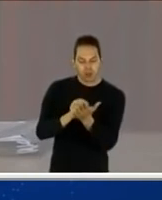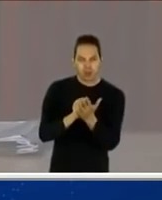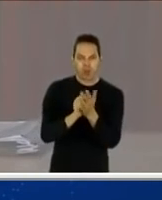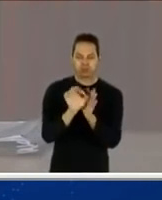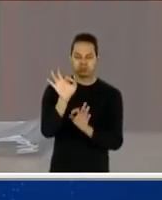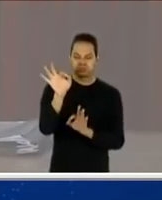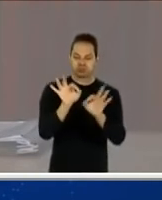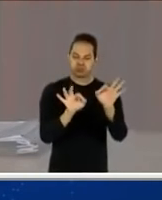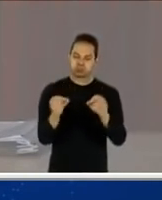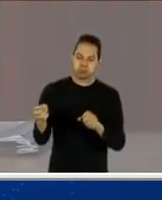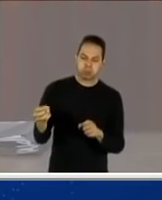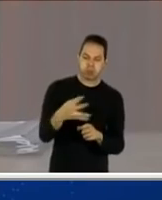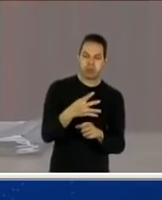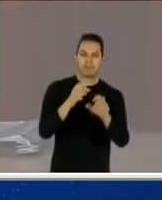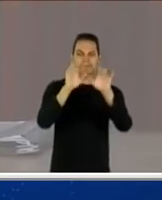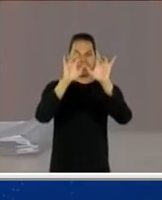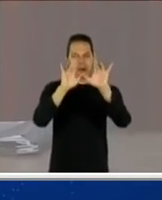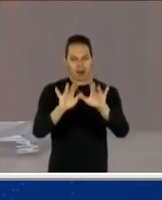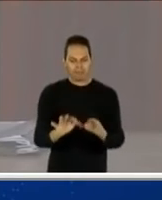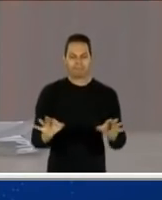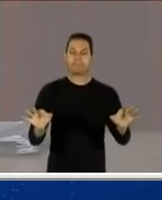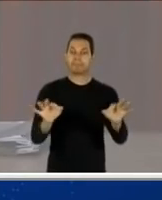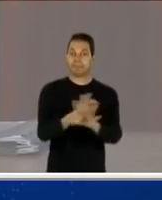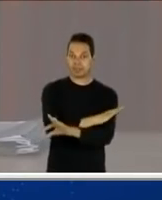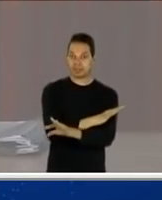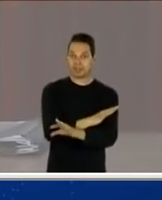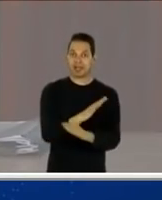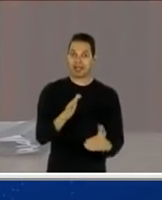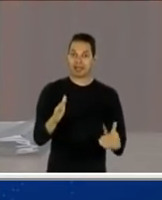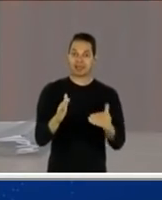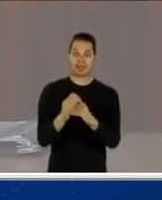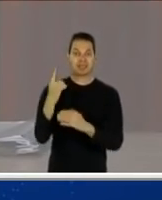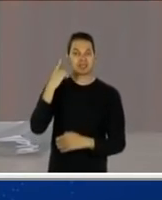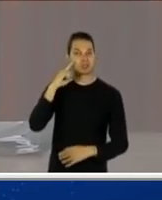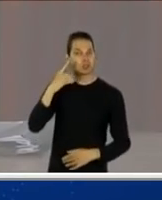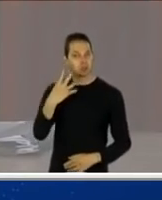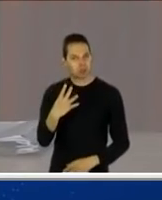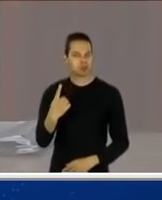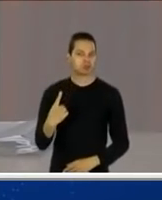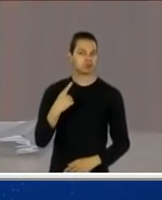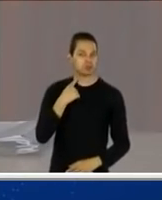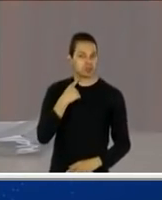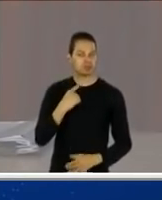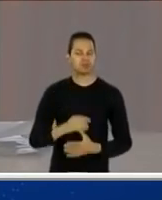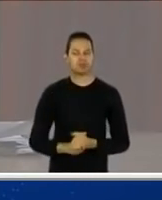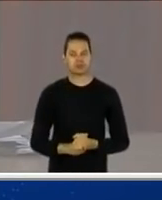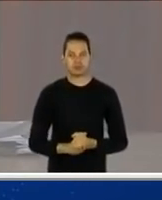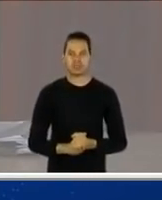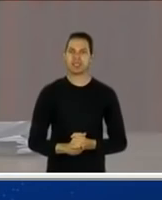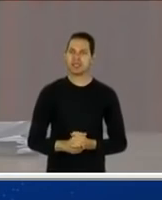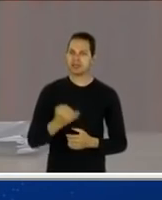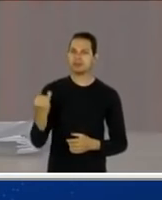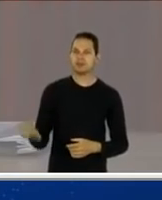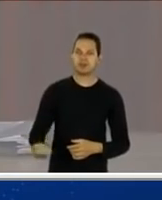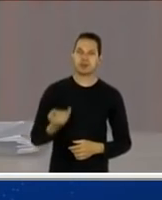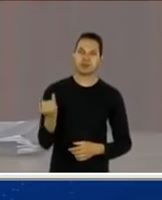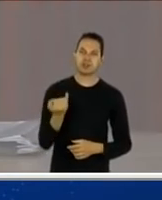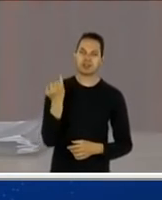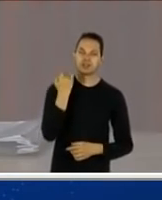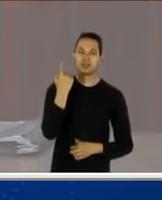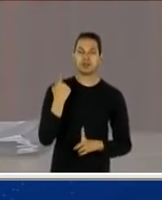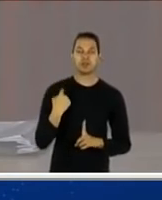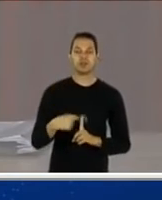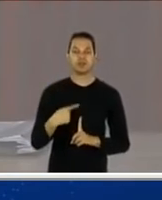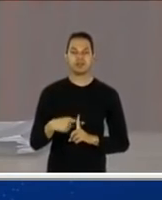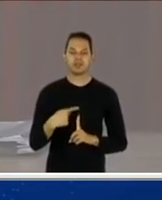temos de transferência de recurso as criptomoedas nunca existiu E isso também não muito enterro movimentam Bilhões